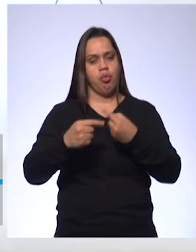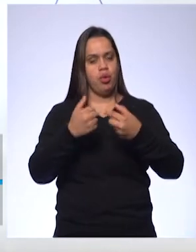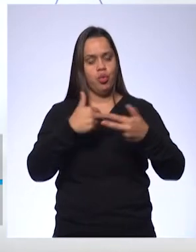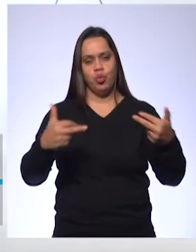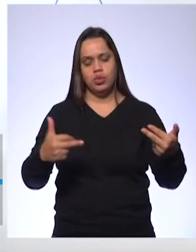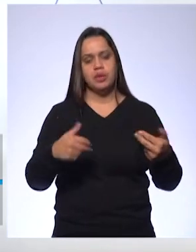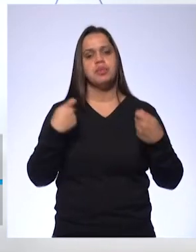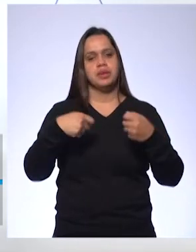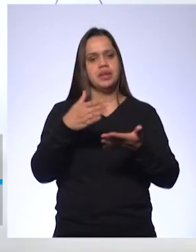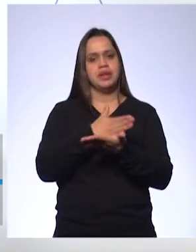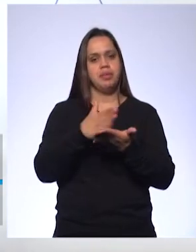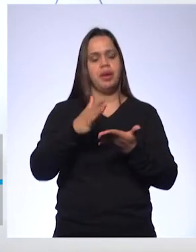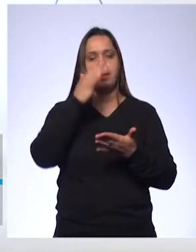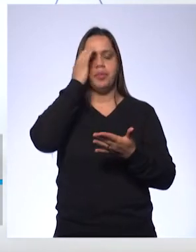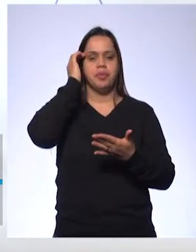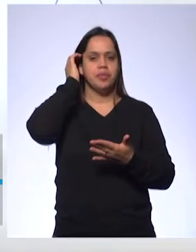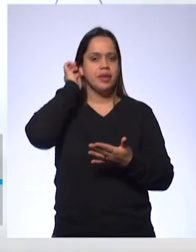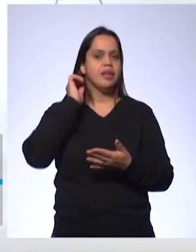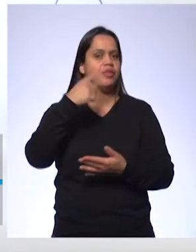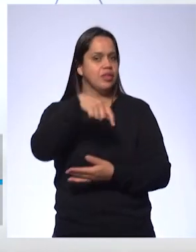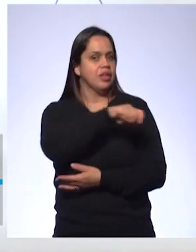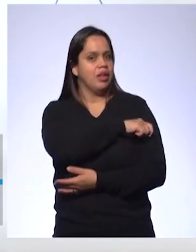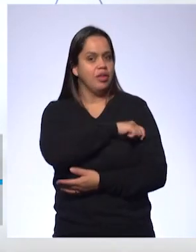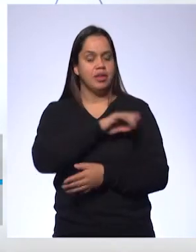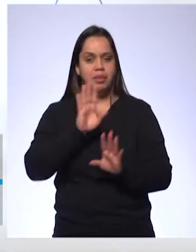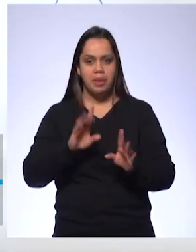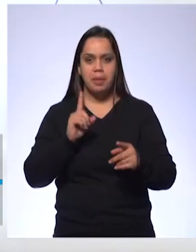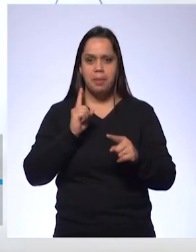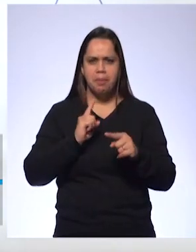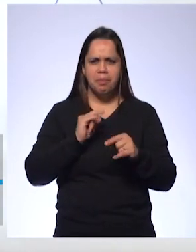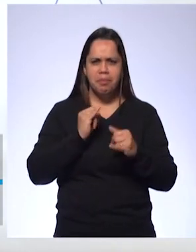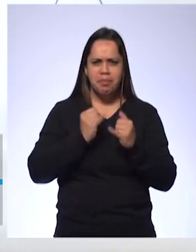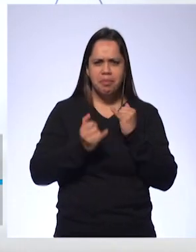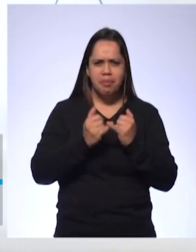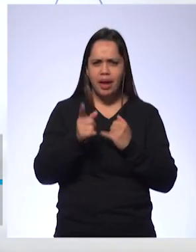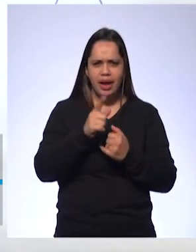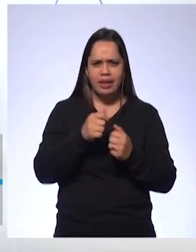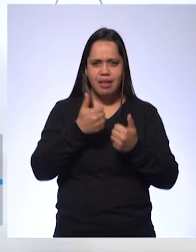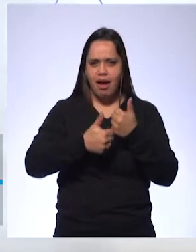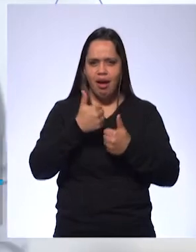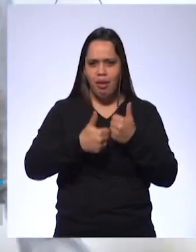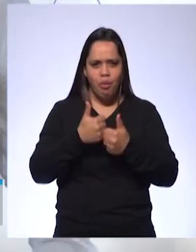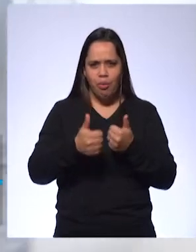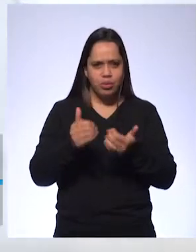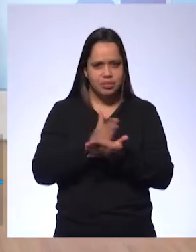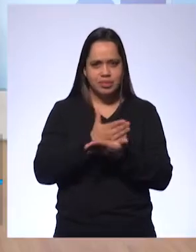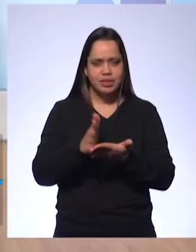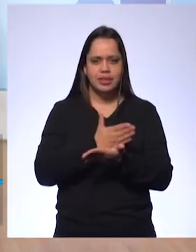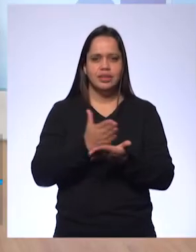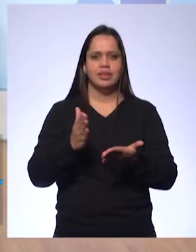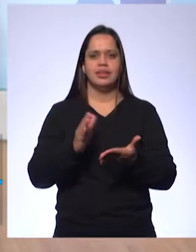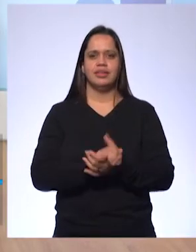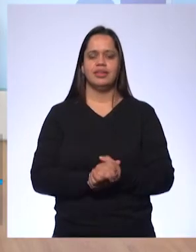tem que separar. Esses seres humaninhos que estão aí também parece que não escolhem arroz. Bom,